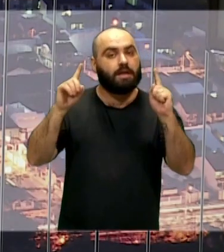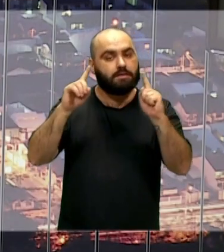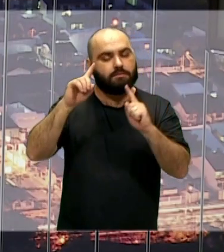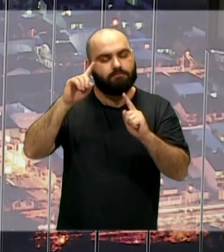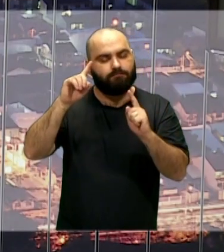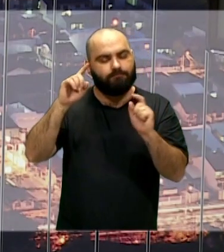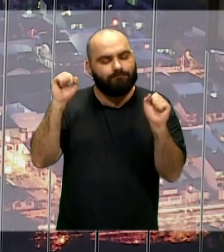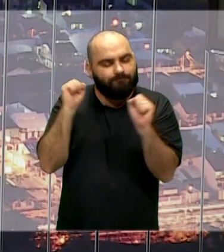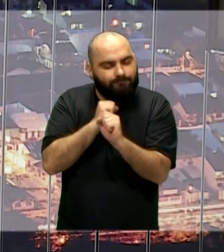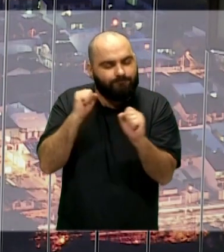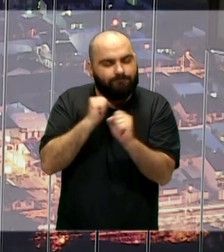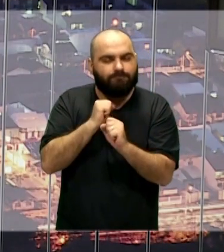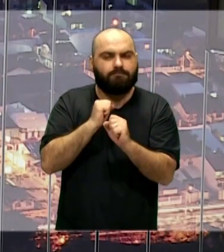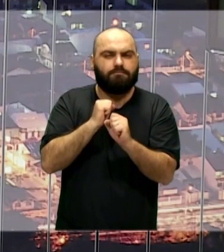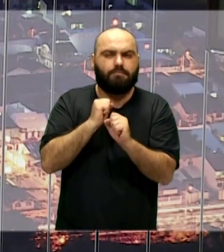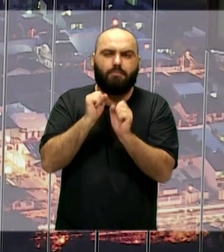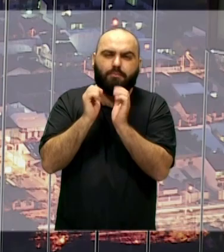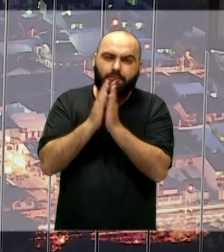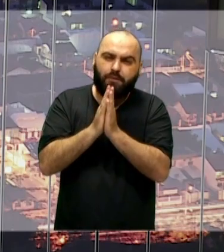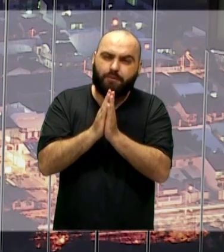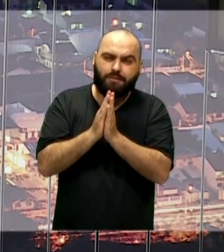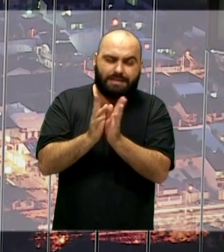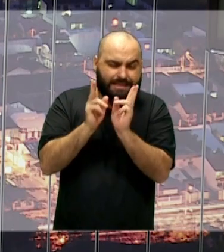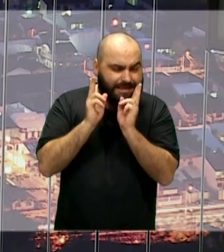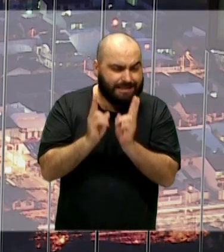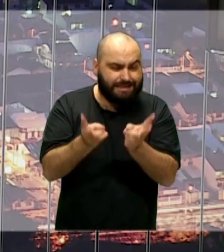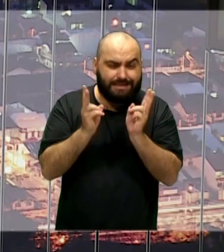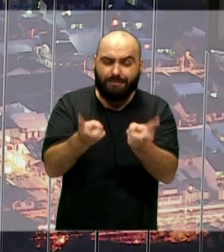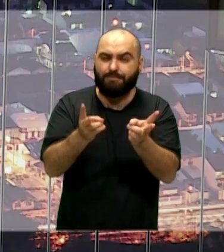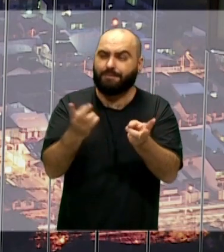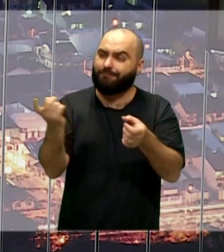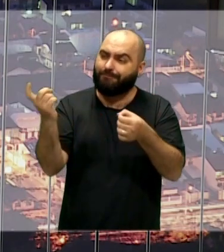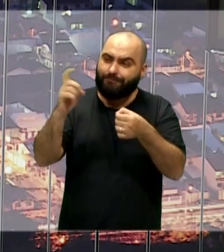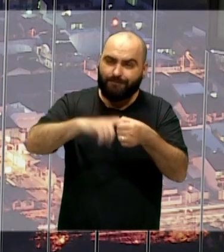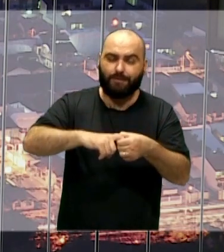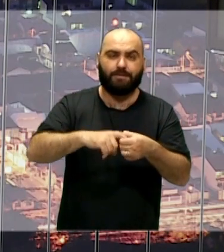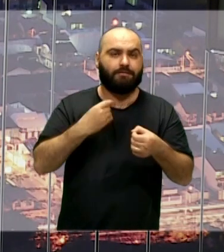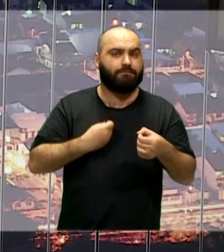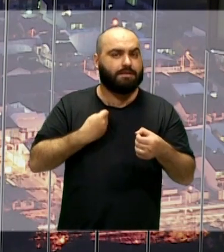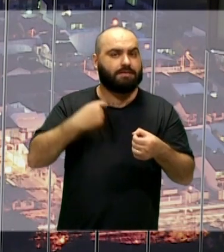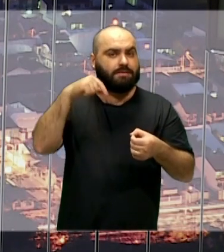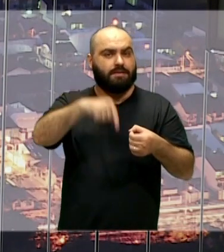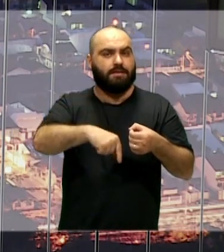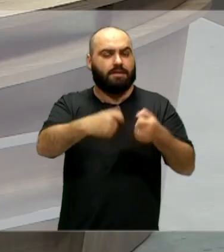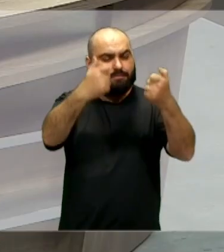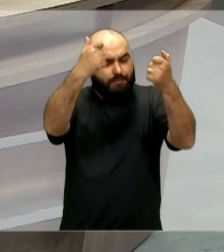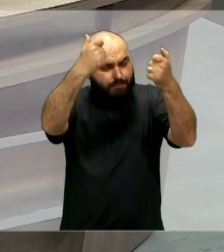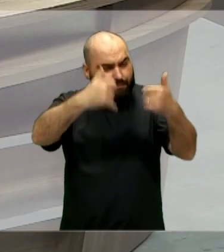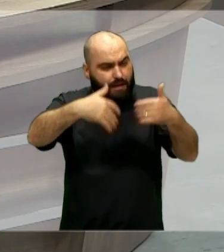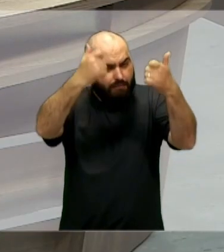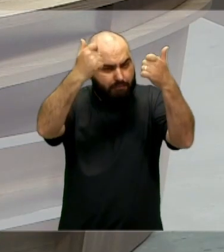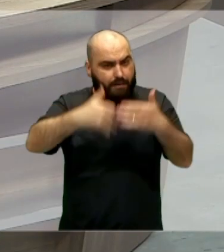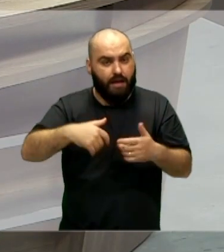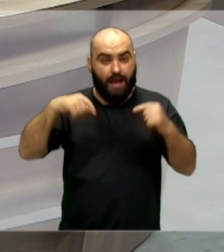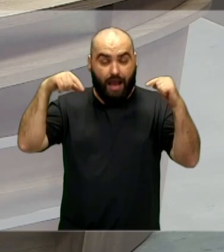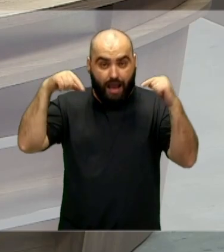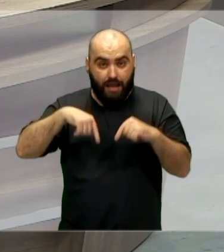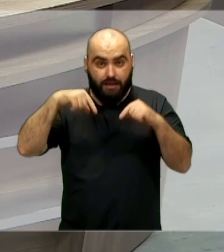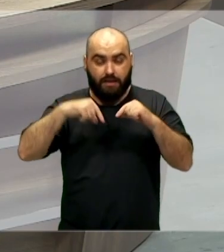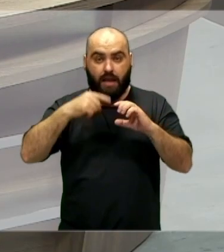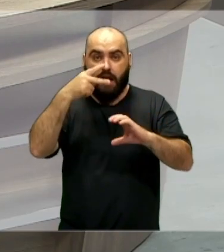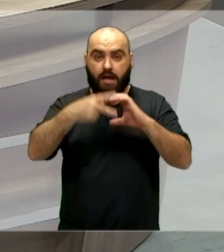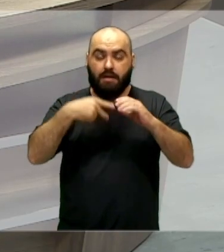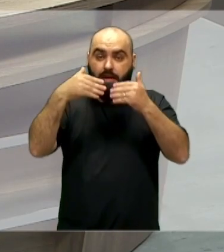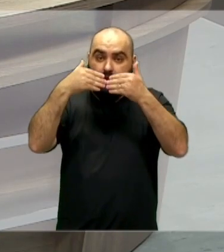conhecê-los e, por favor, estejam sempre convidados a retornar aqui e colocar as pautas de vocês, porque aqui a Câmara